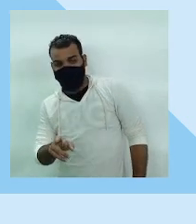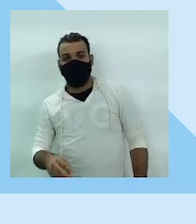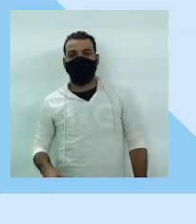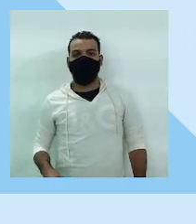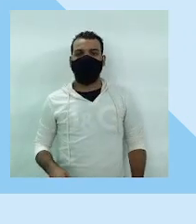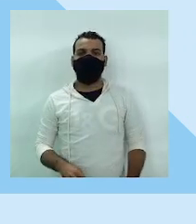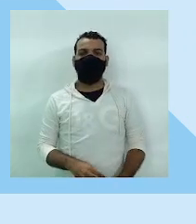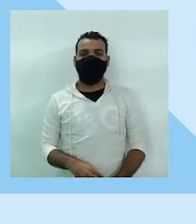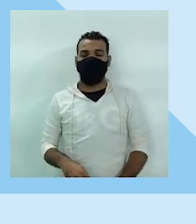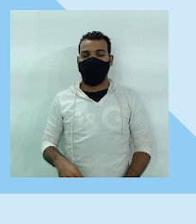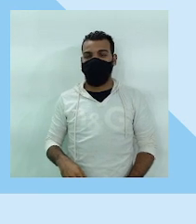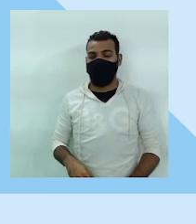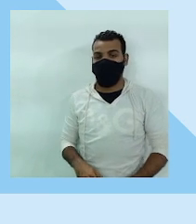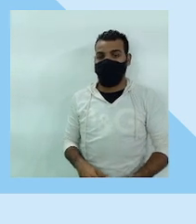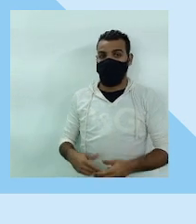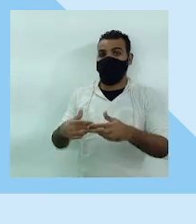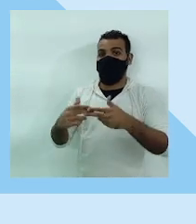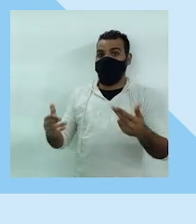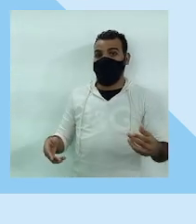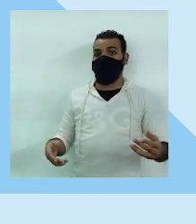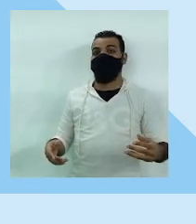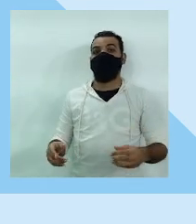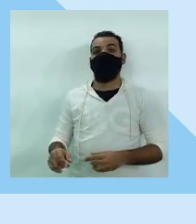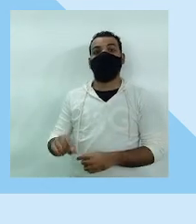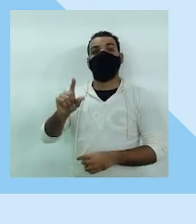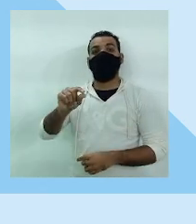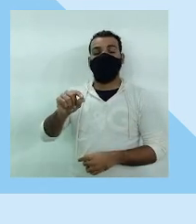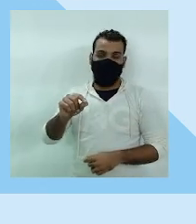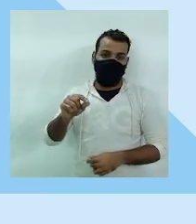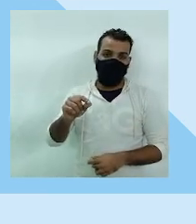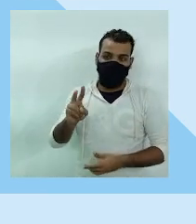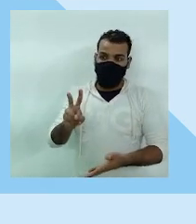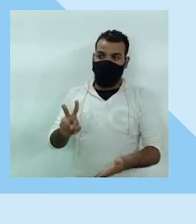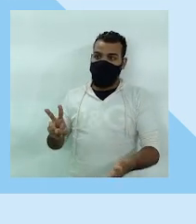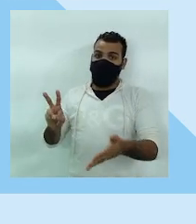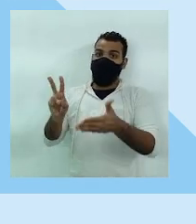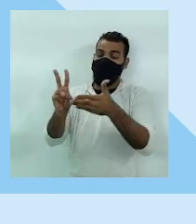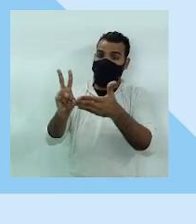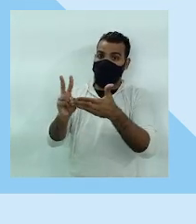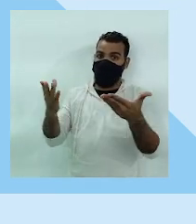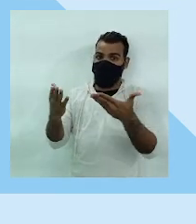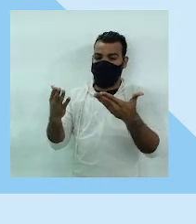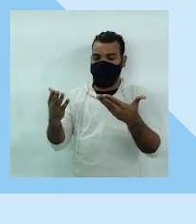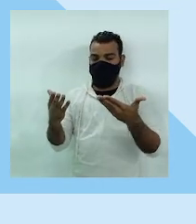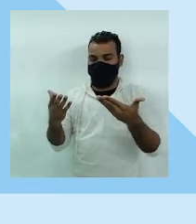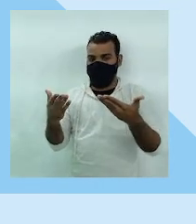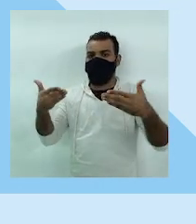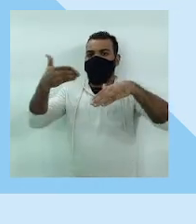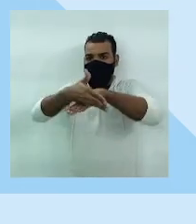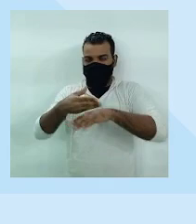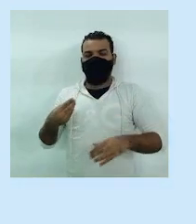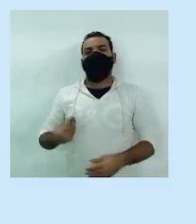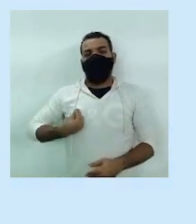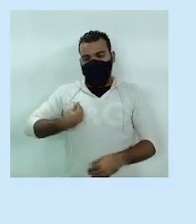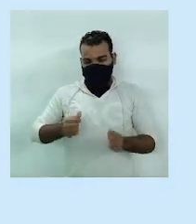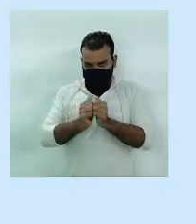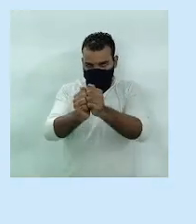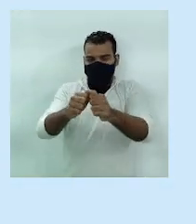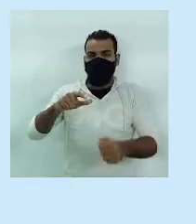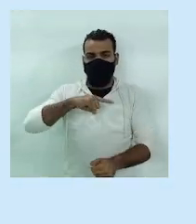crenças míticas faziam parte da vida indígena, né? E uma das principais tarefas